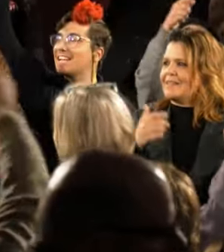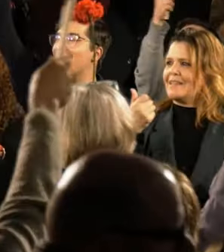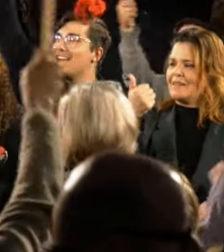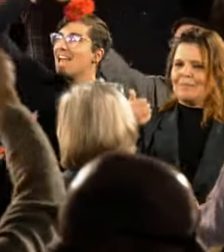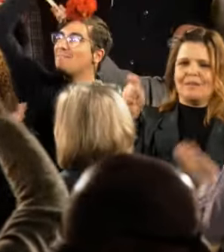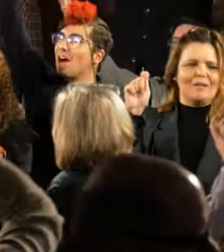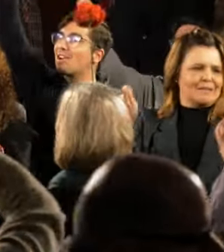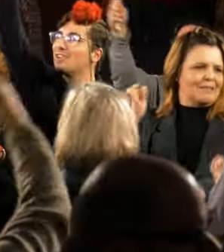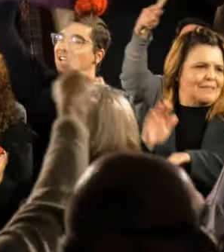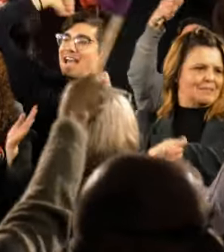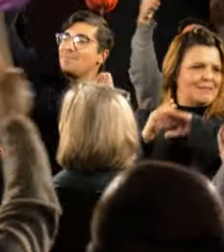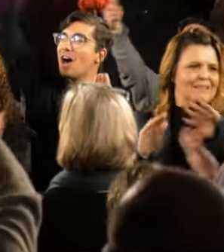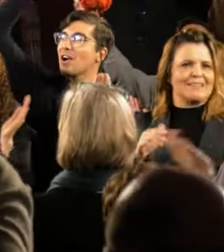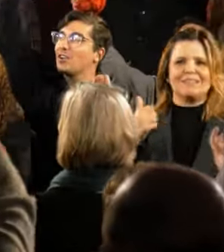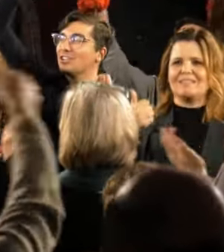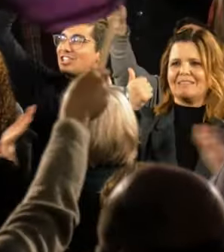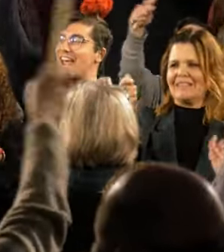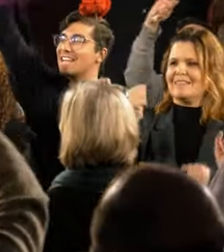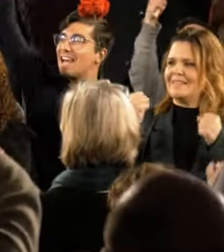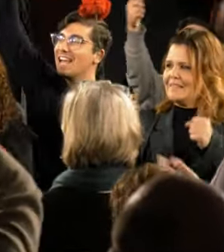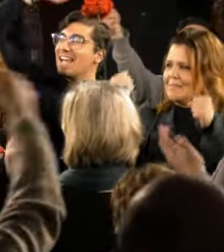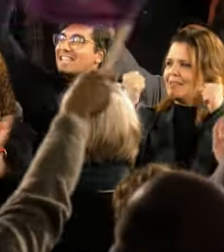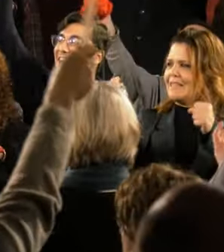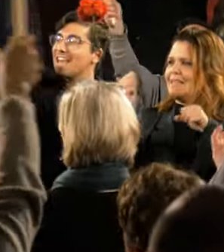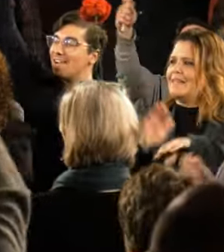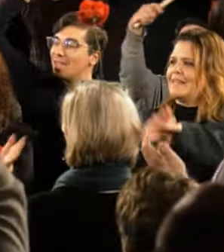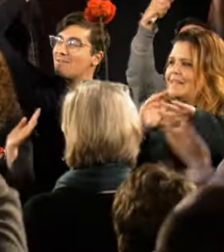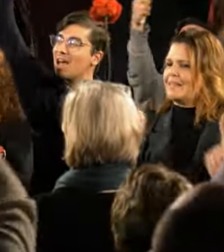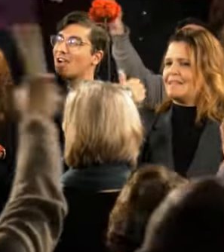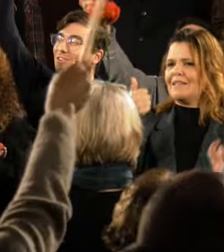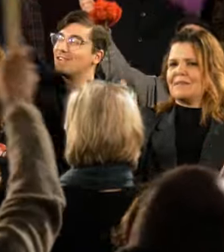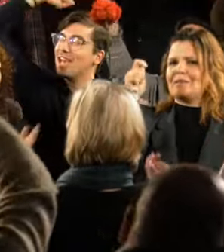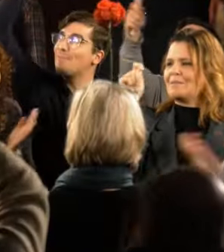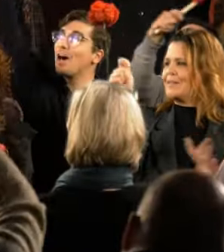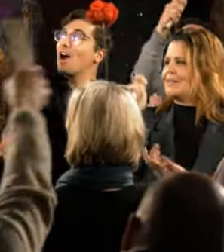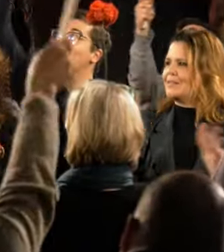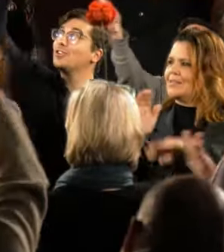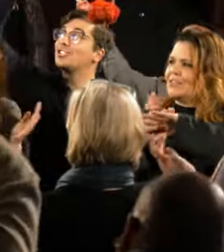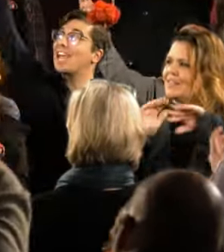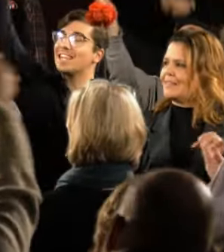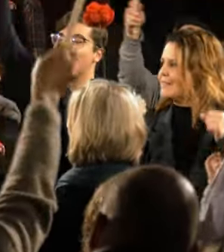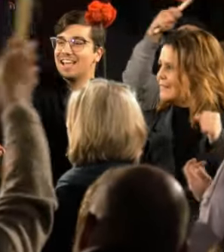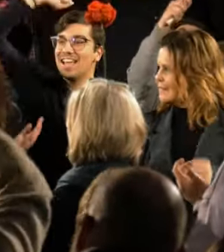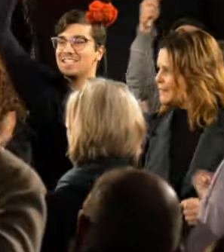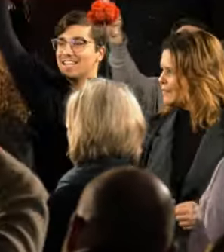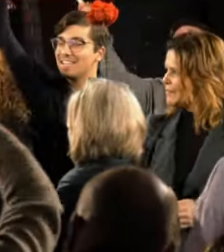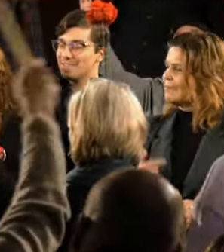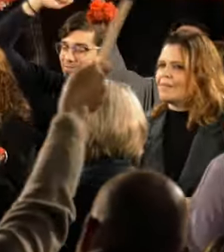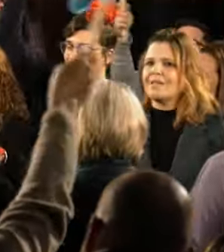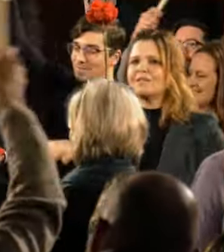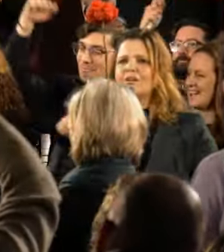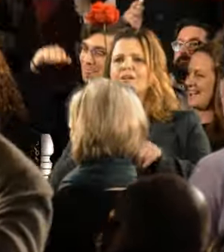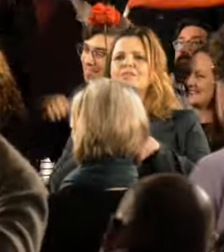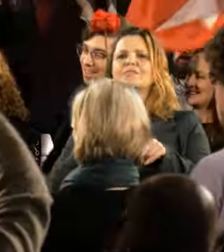é esquerda é bloco é bloco de esquerda é esquerda é voto é voto de esquerda Vamos